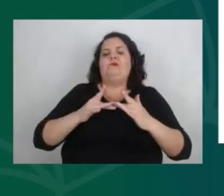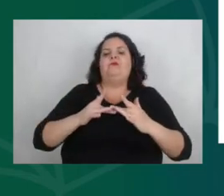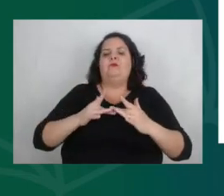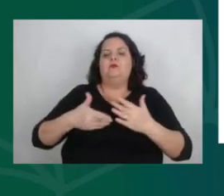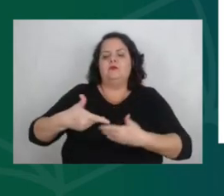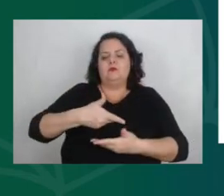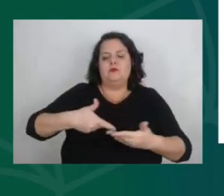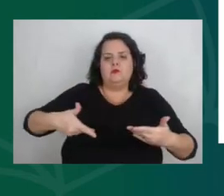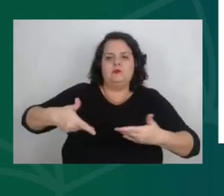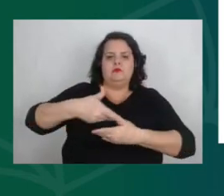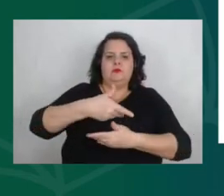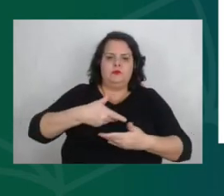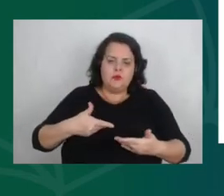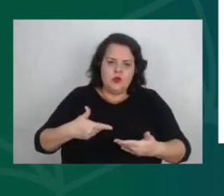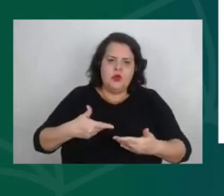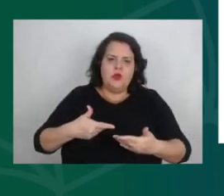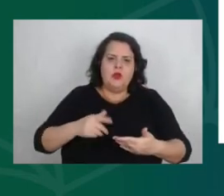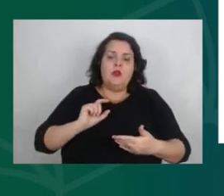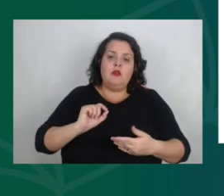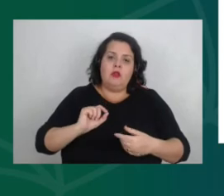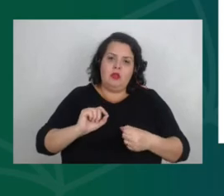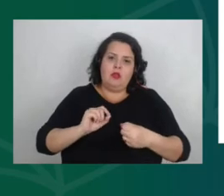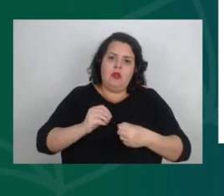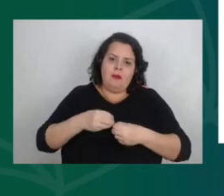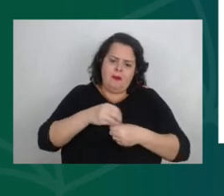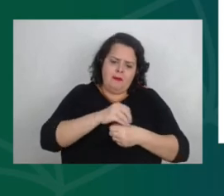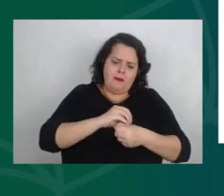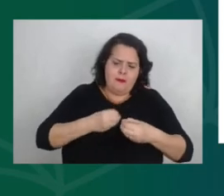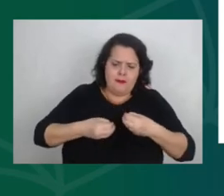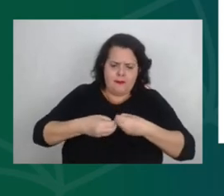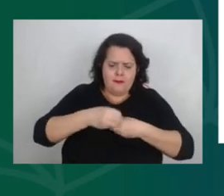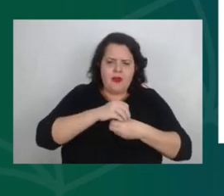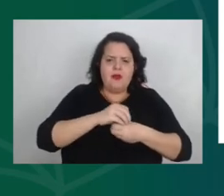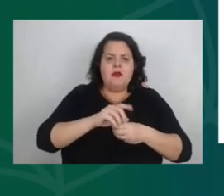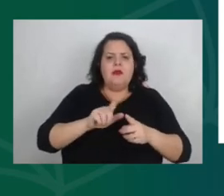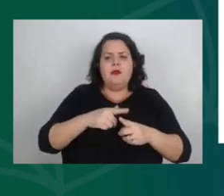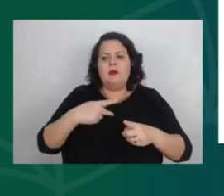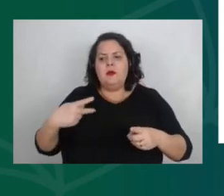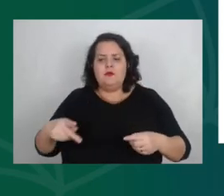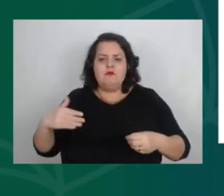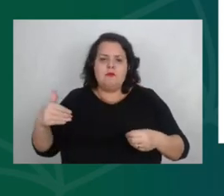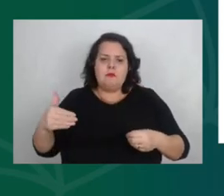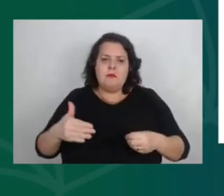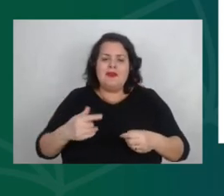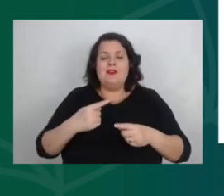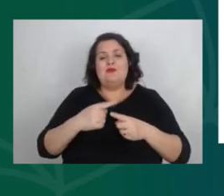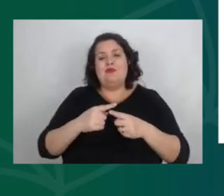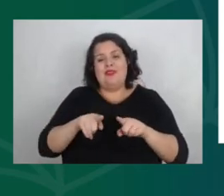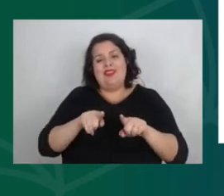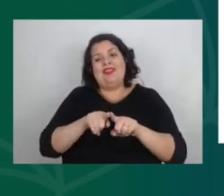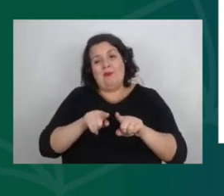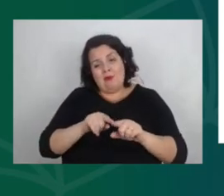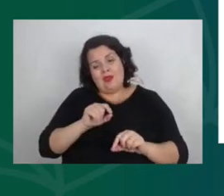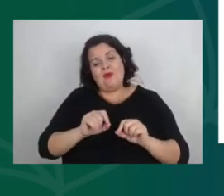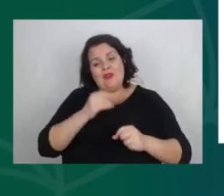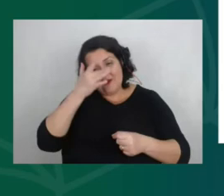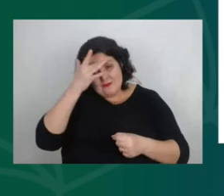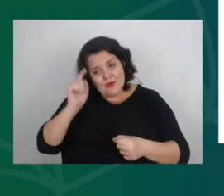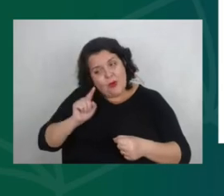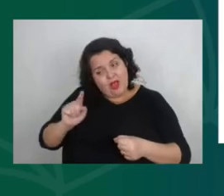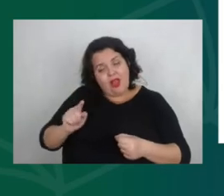correlações entre a frequência do micronúcleo, o tempo de residência, o consumo do peixe, que essas pessoas elas consomem, né, vários peixes